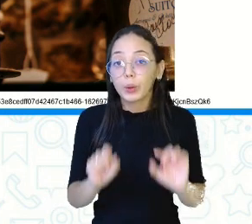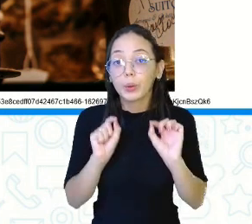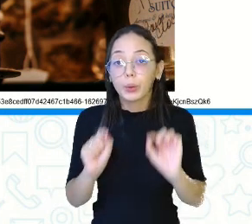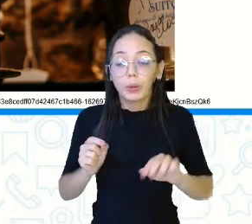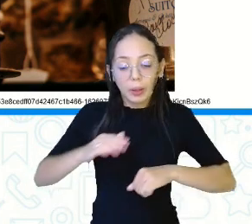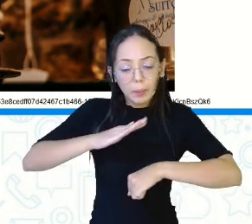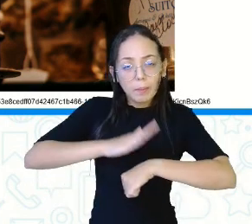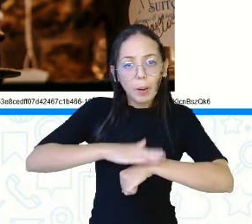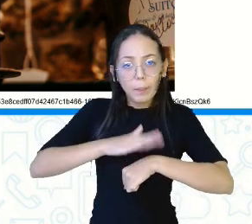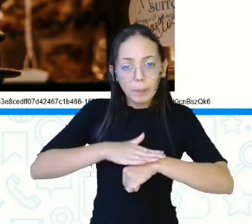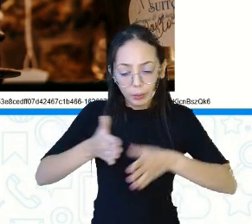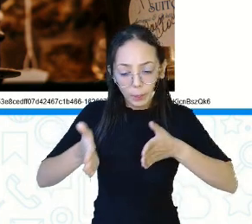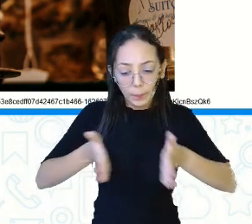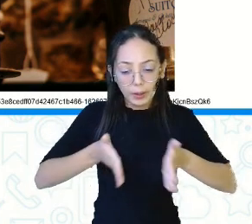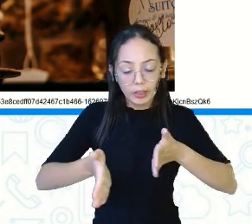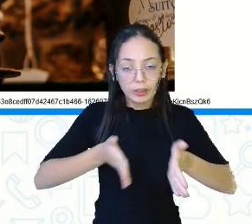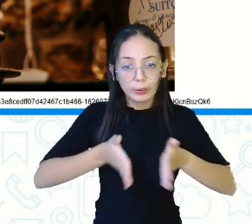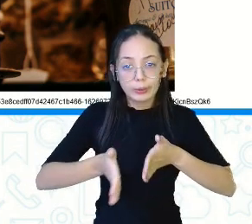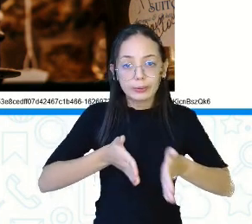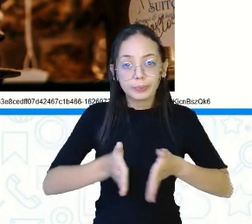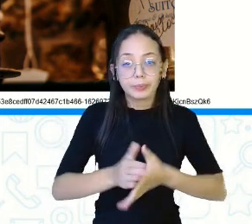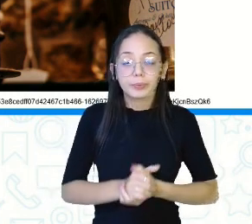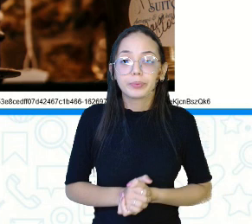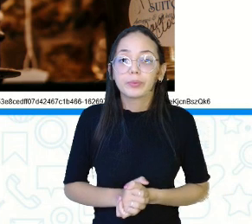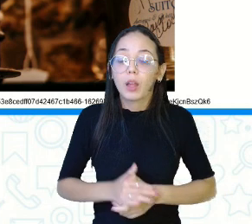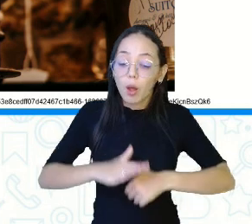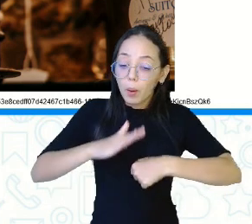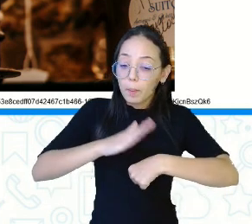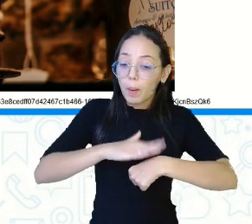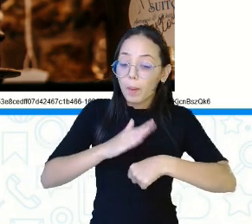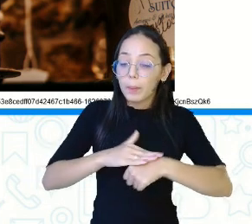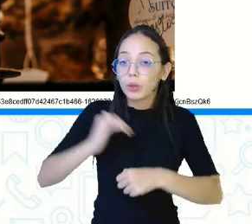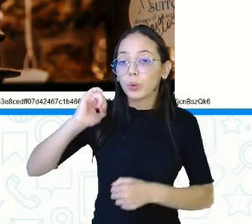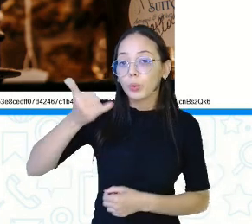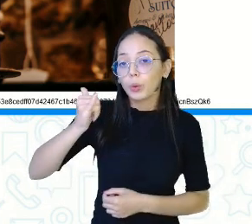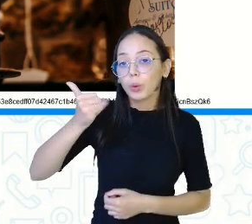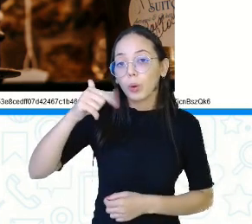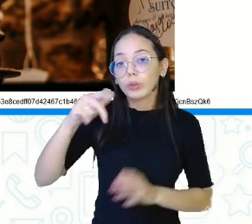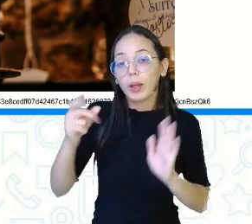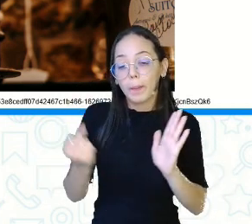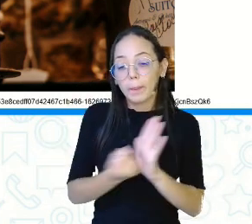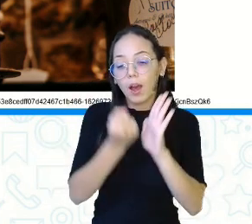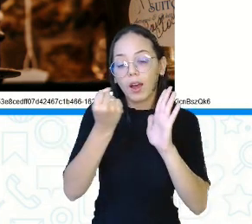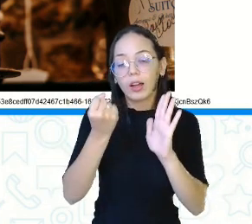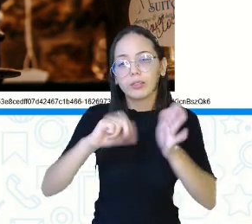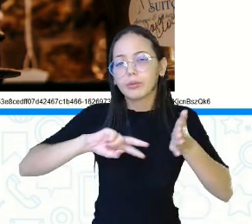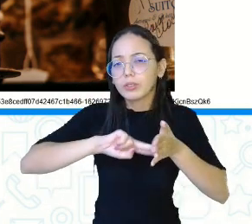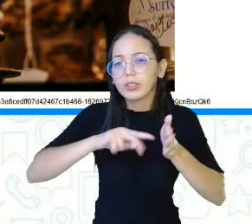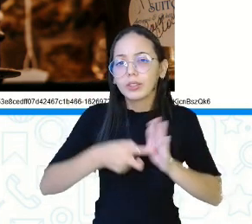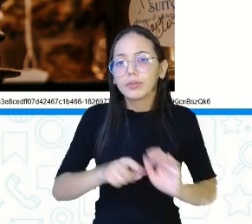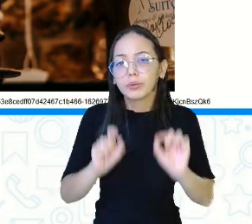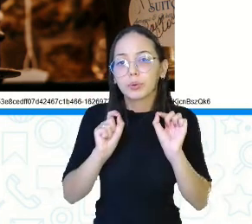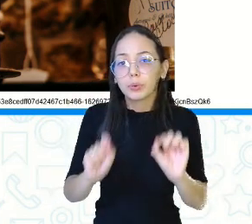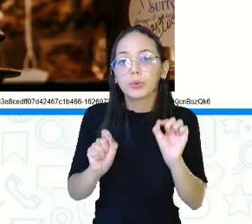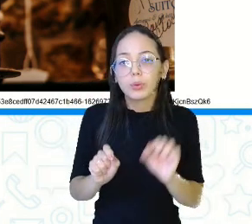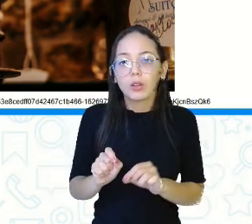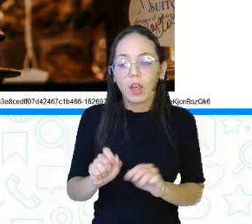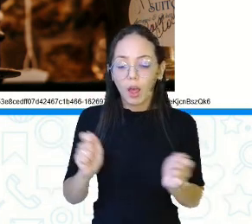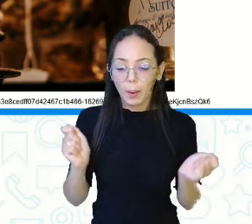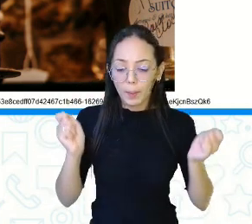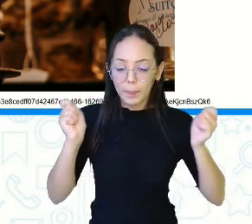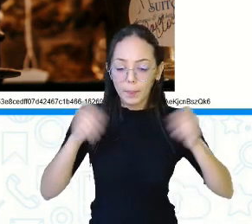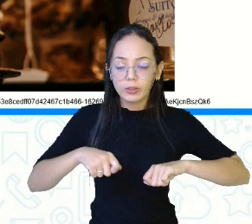o tempo marcado. O tempo do conto, ele é marcado. Isso quer dizer que é